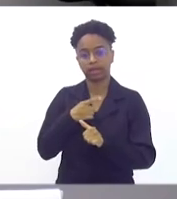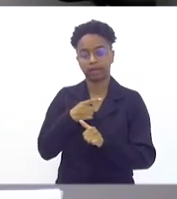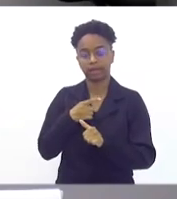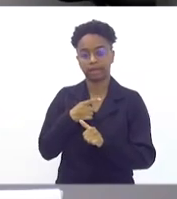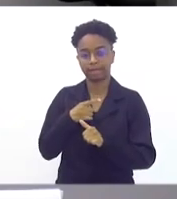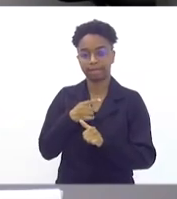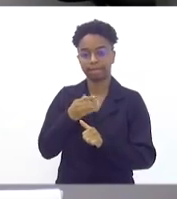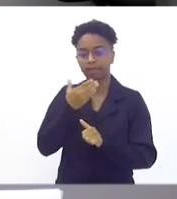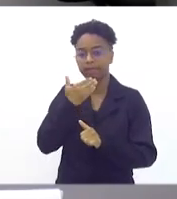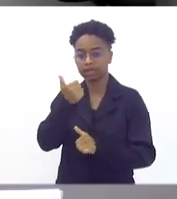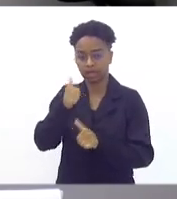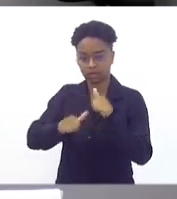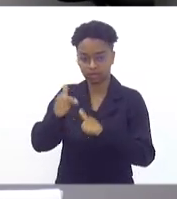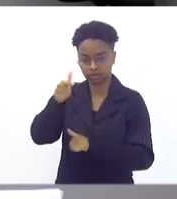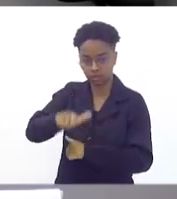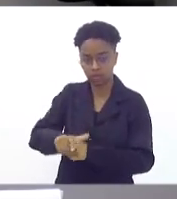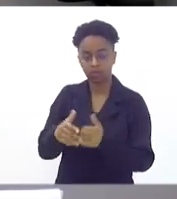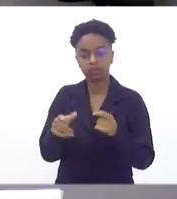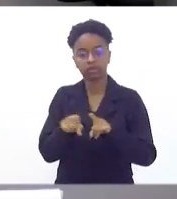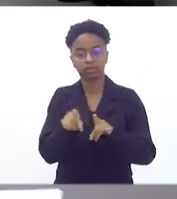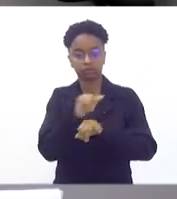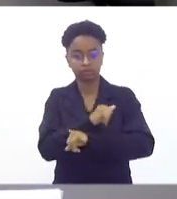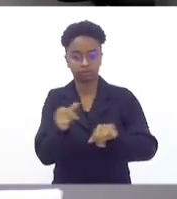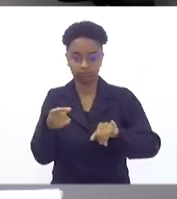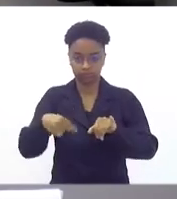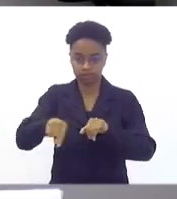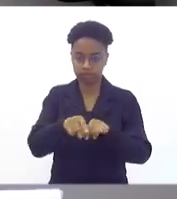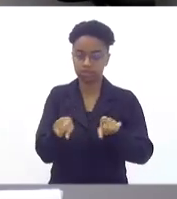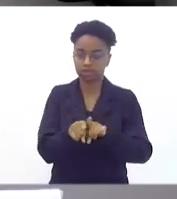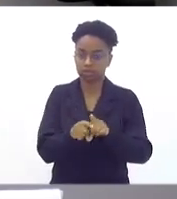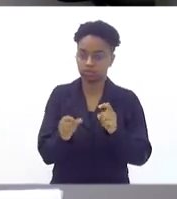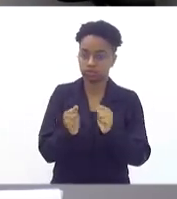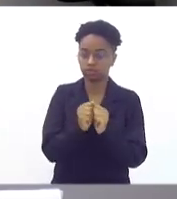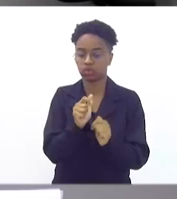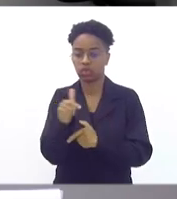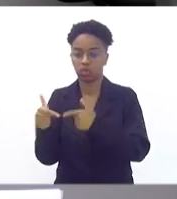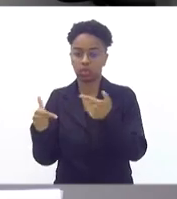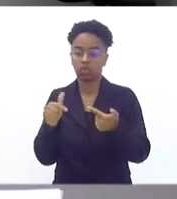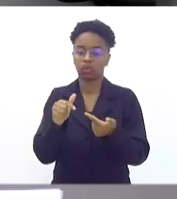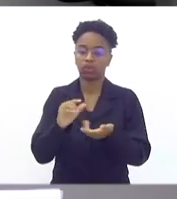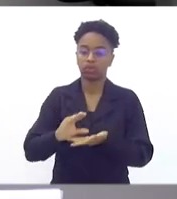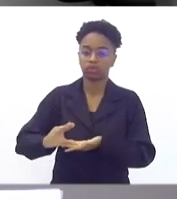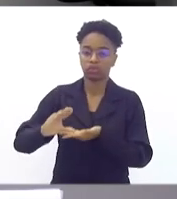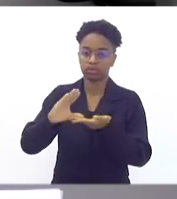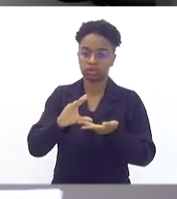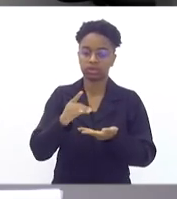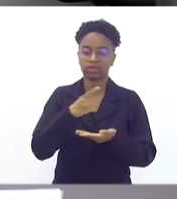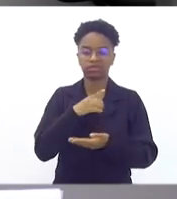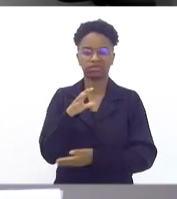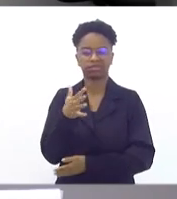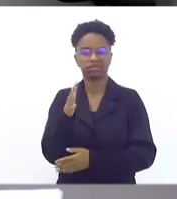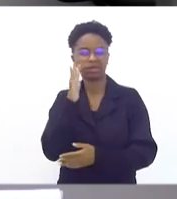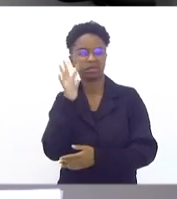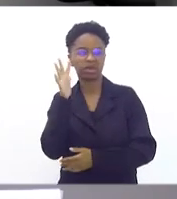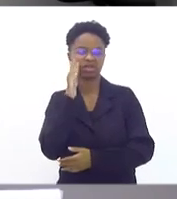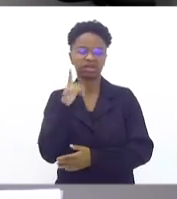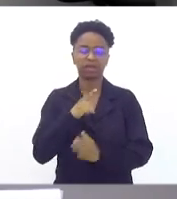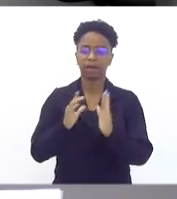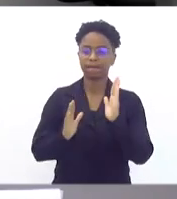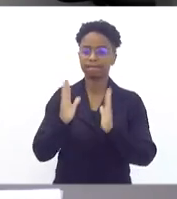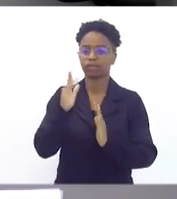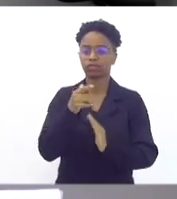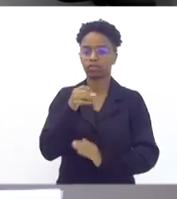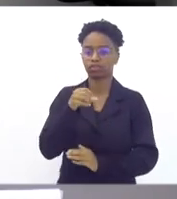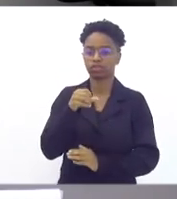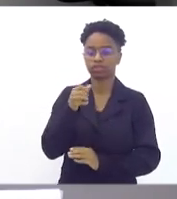eh e aqui diante dos demais colegas conselheiros a gente tá com com Estimativa de ter um prazo de